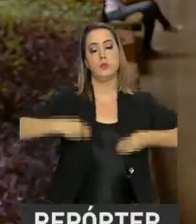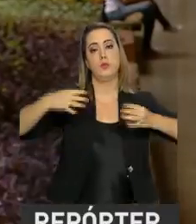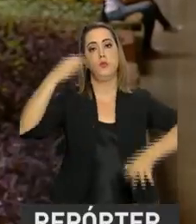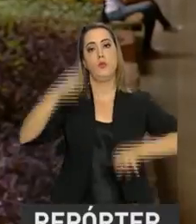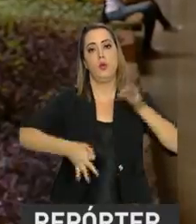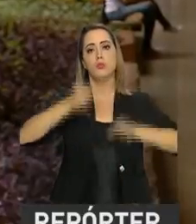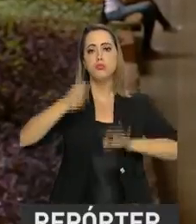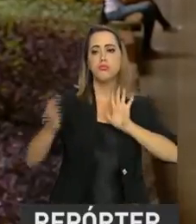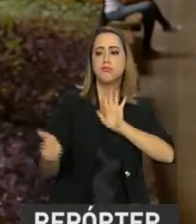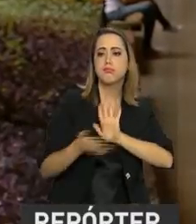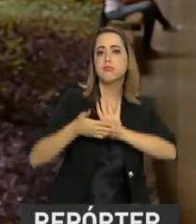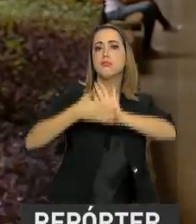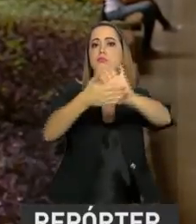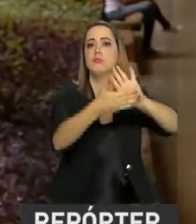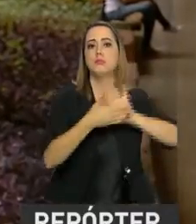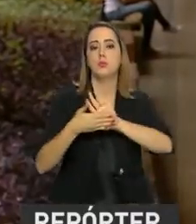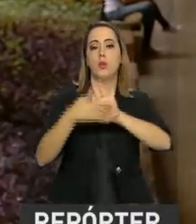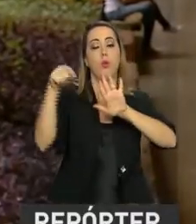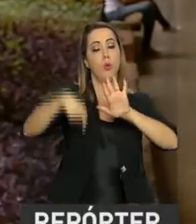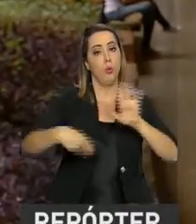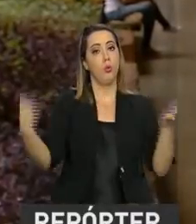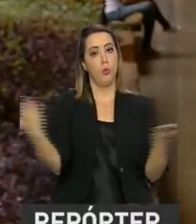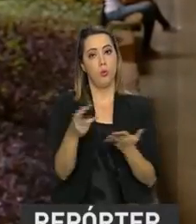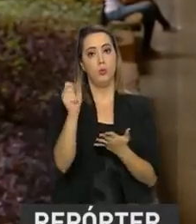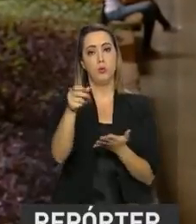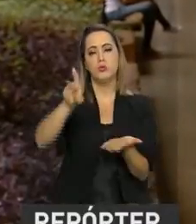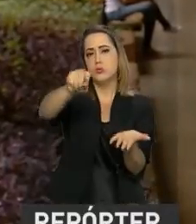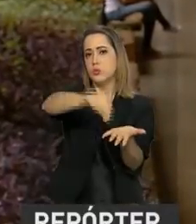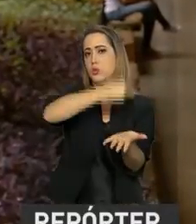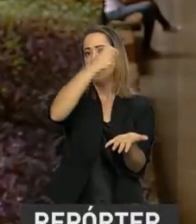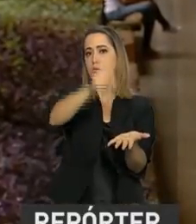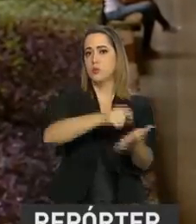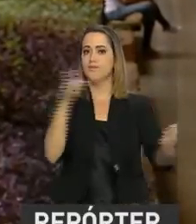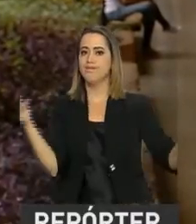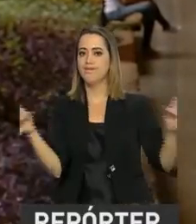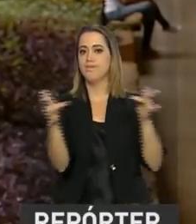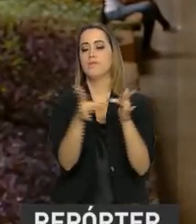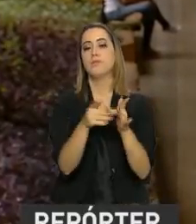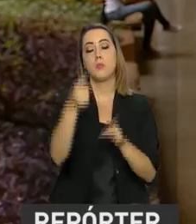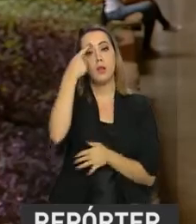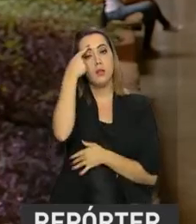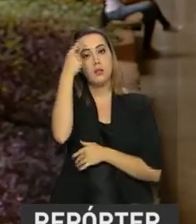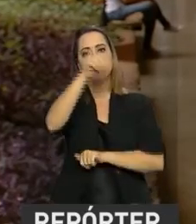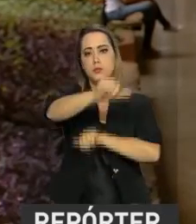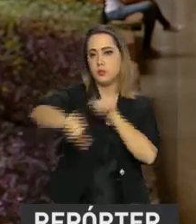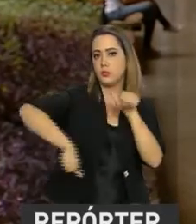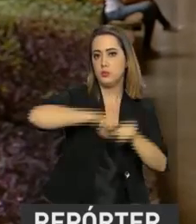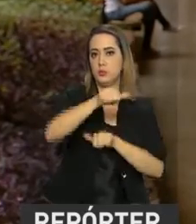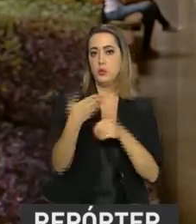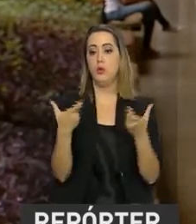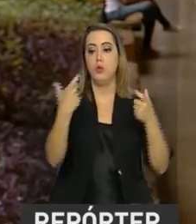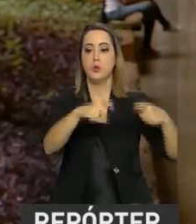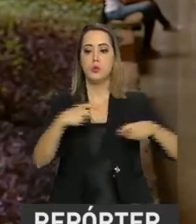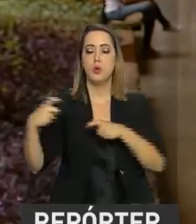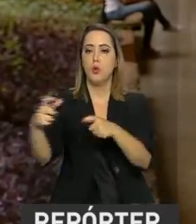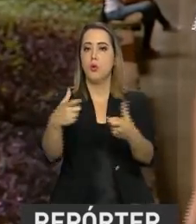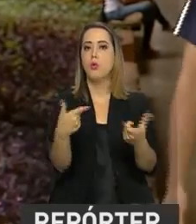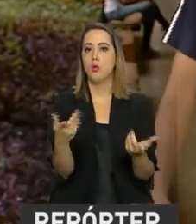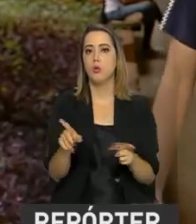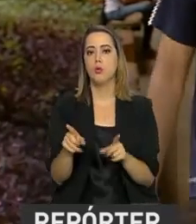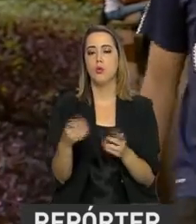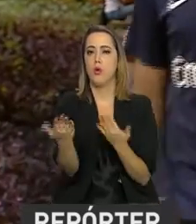Cidadania promoveu nesta quinta-feira a assinatura de um pacto. A ideia é transformar instituições como